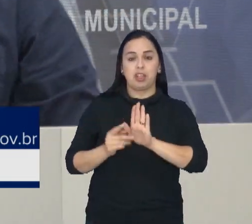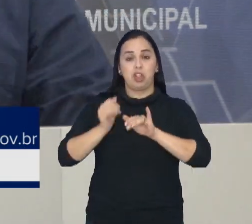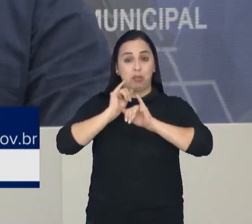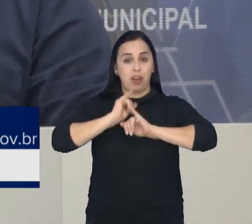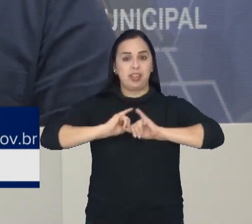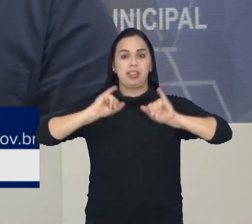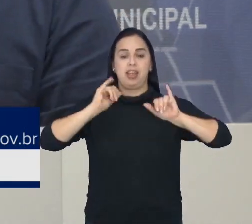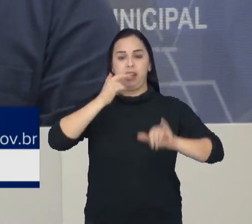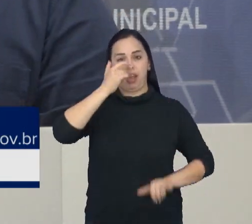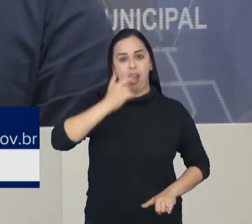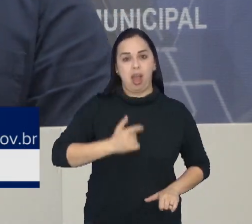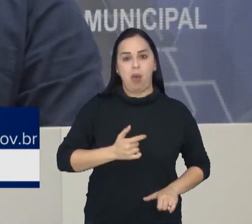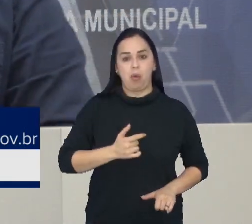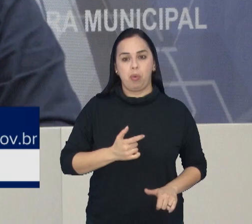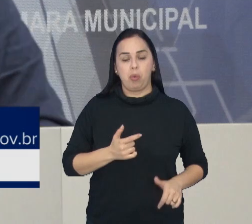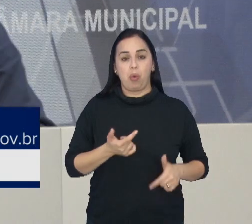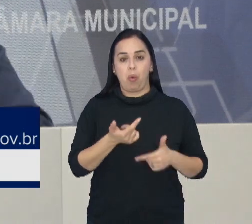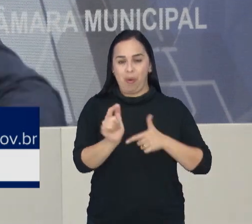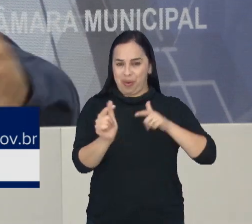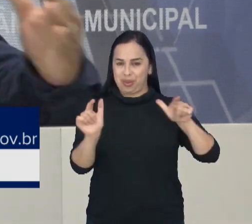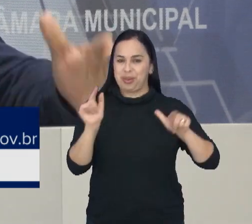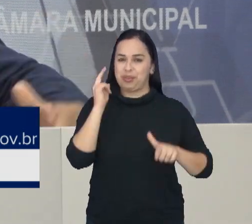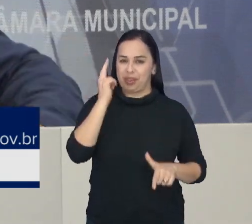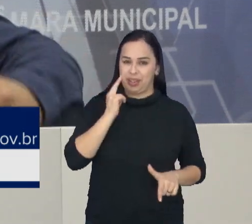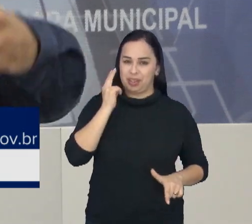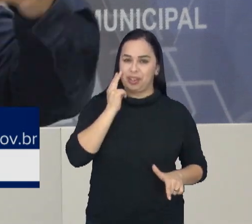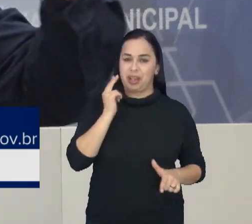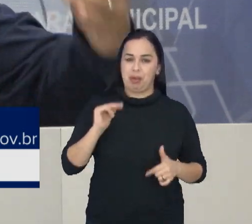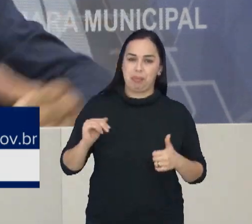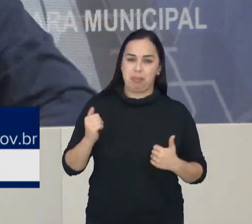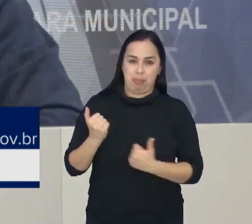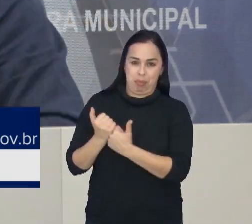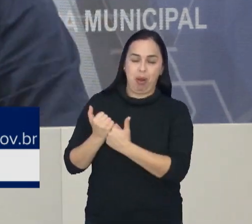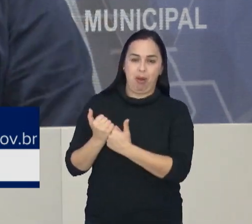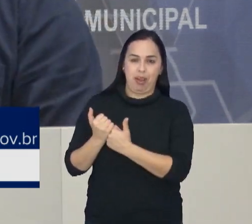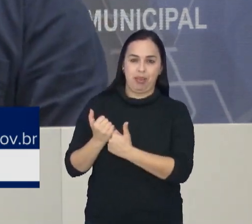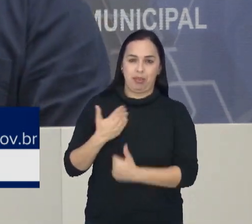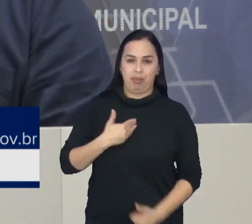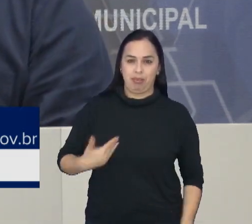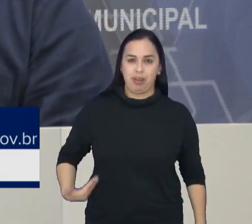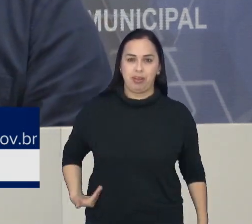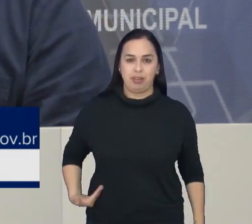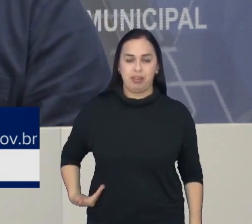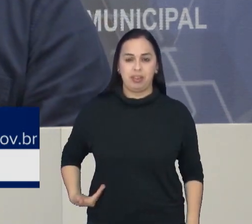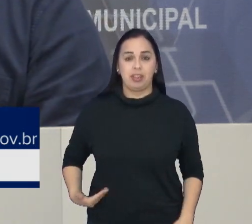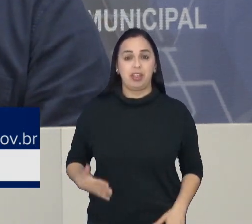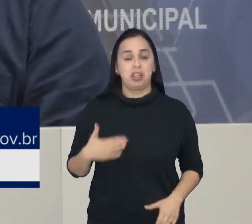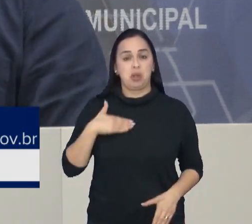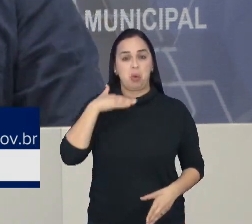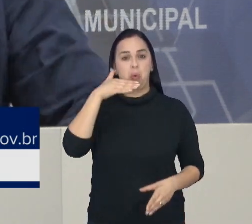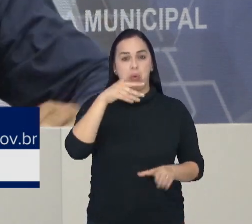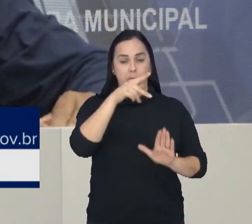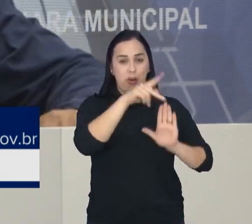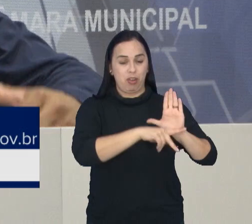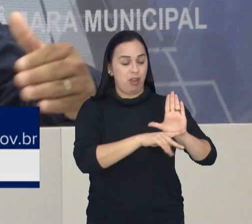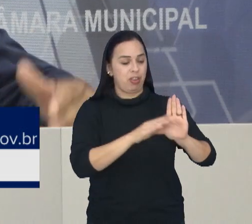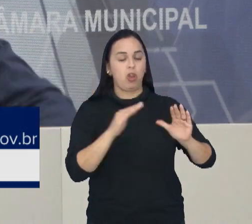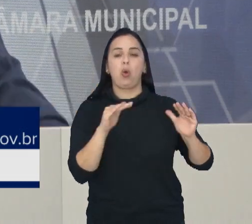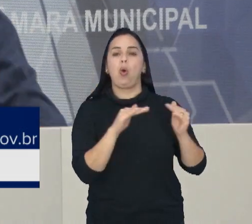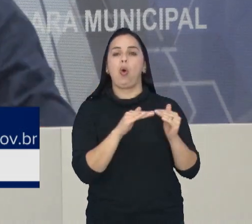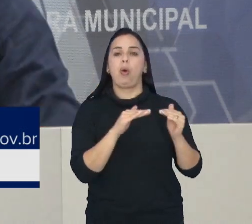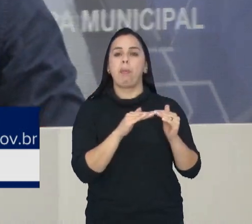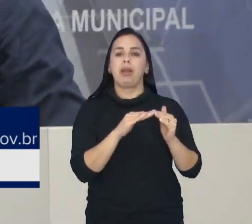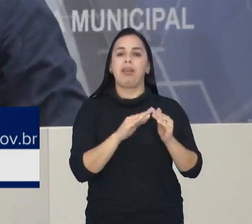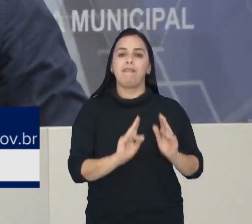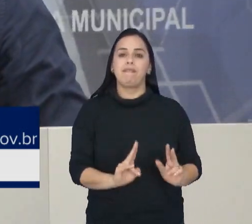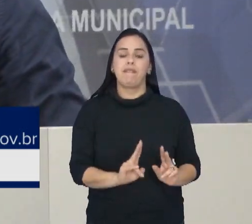eu, como diversos vereadores da bancada aqui do nosso PSD, favorável ao projeto, porque valoriza